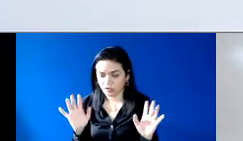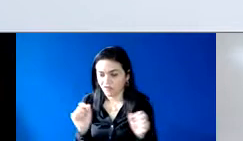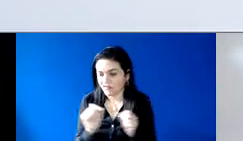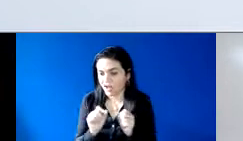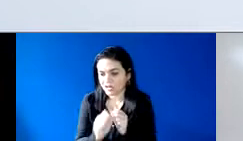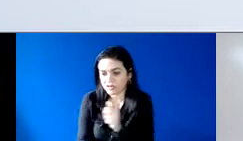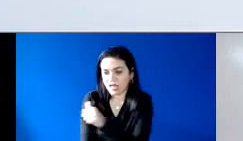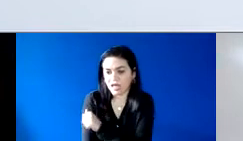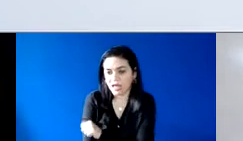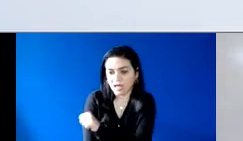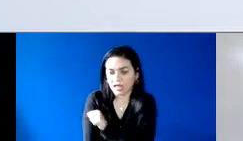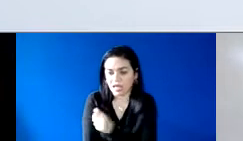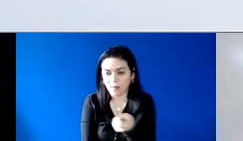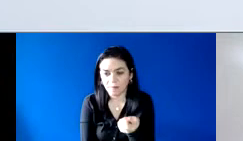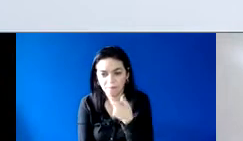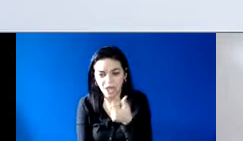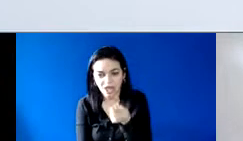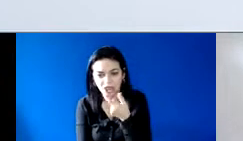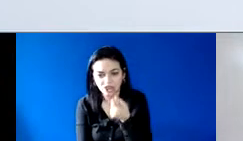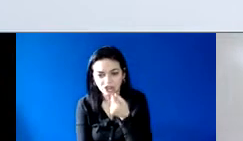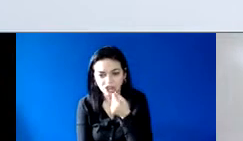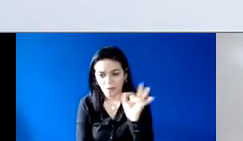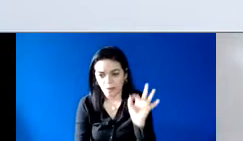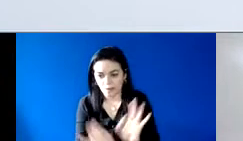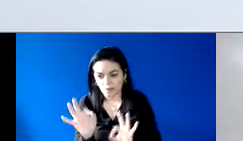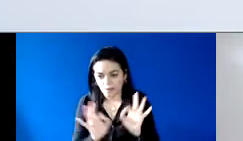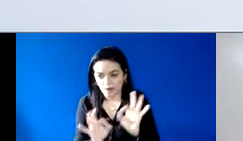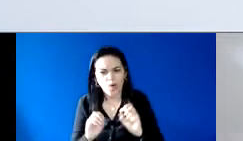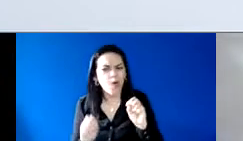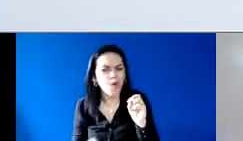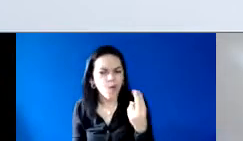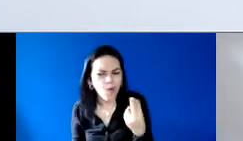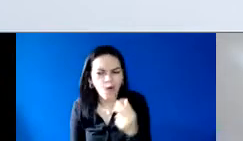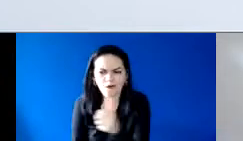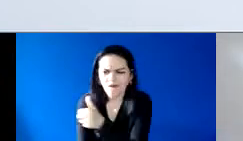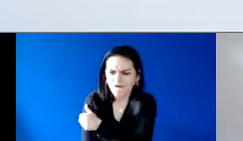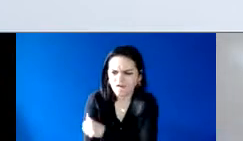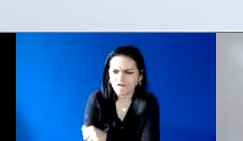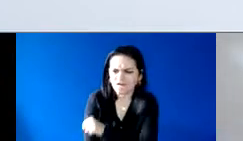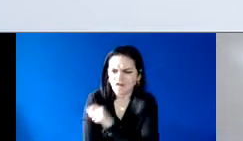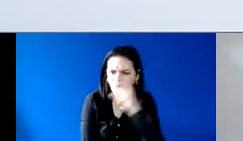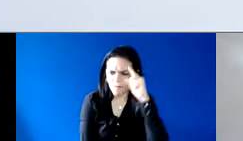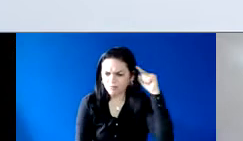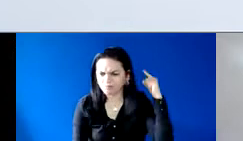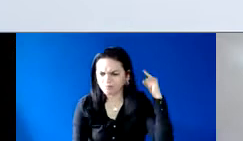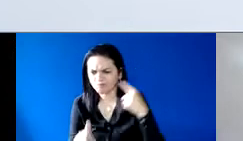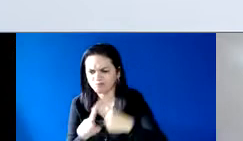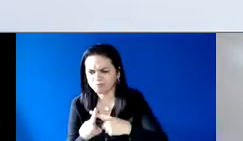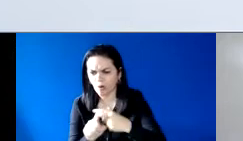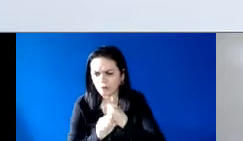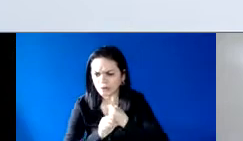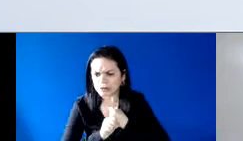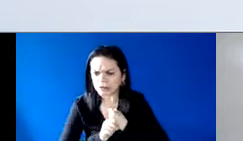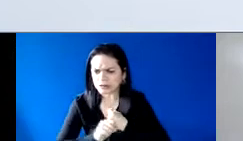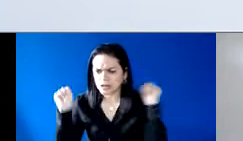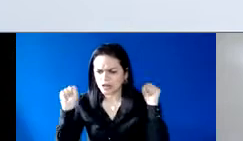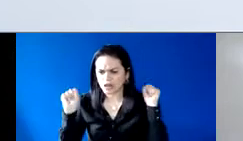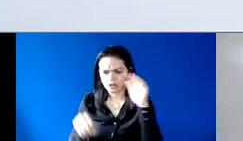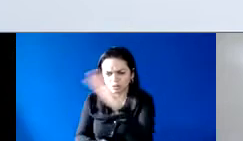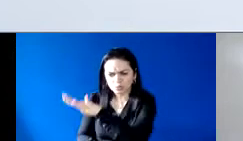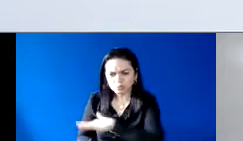É administrar medicamentos? Ou o enfermeiro tem um potencial grande, né, para essa imersão